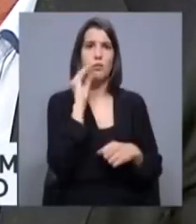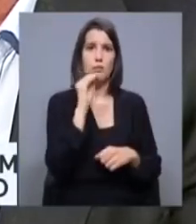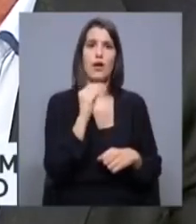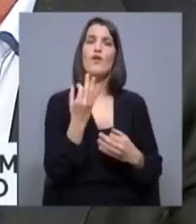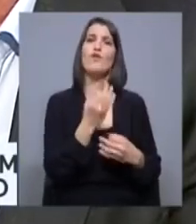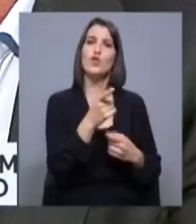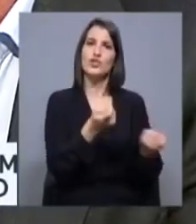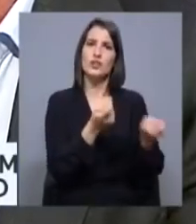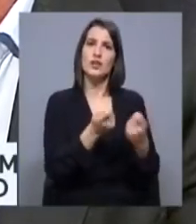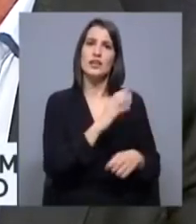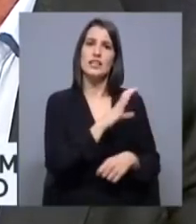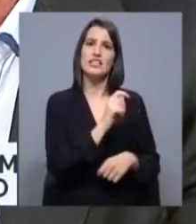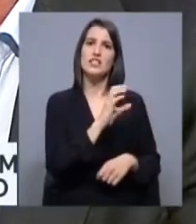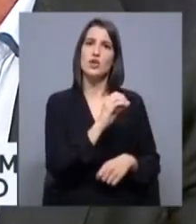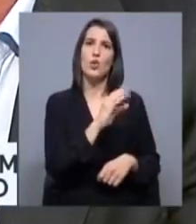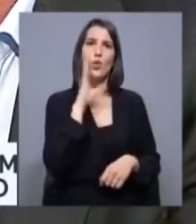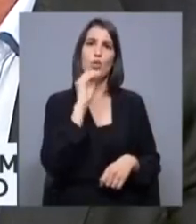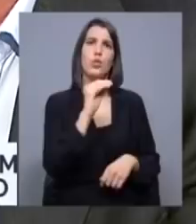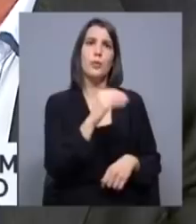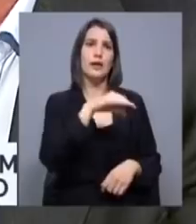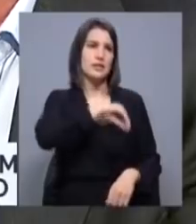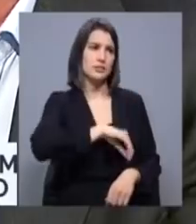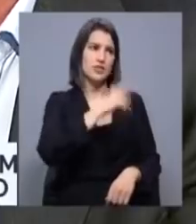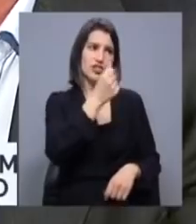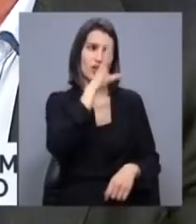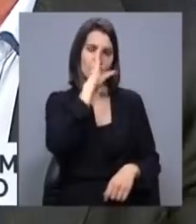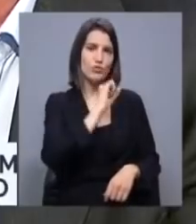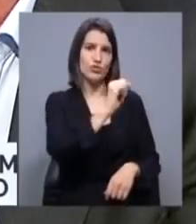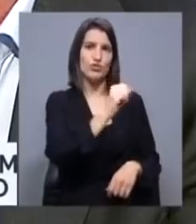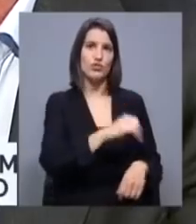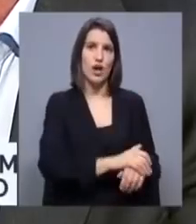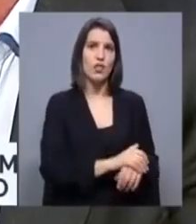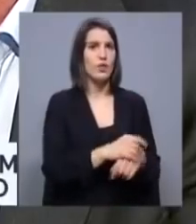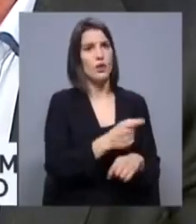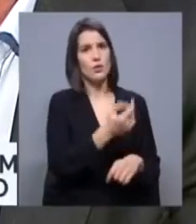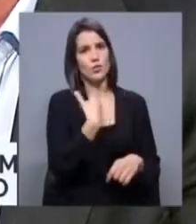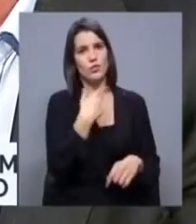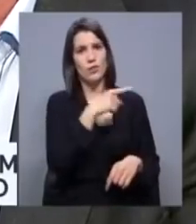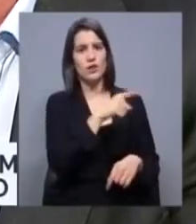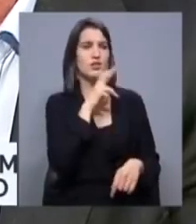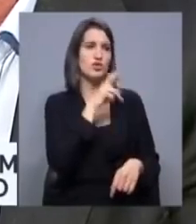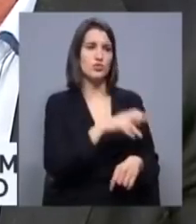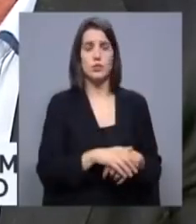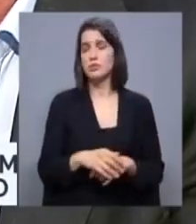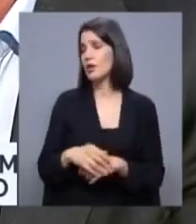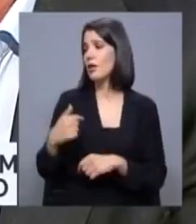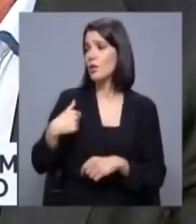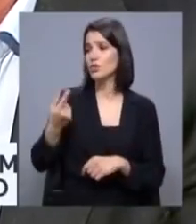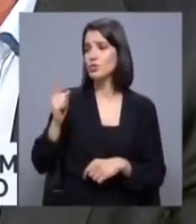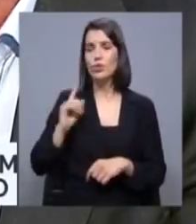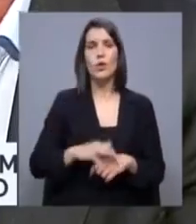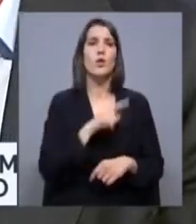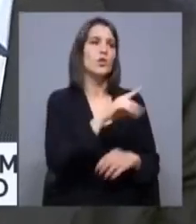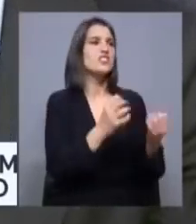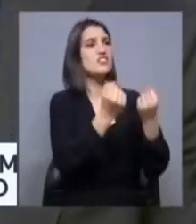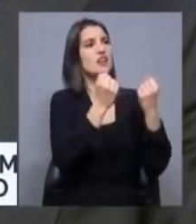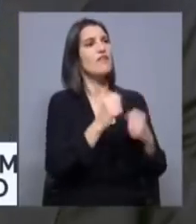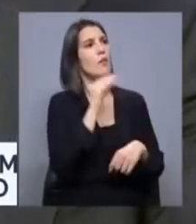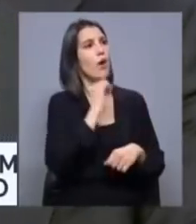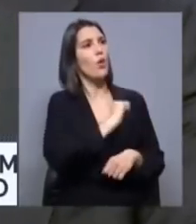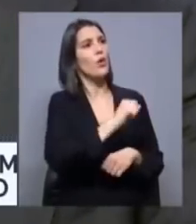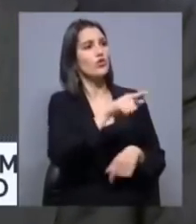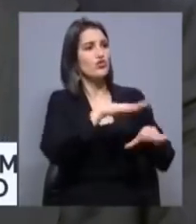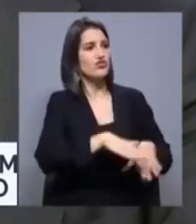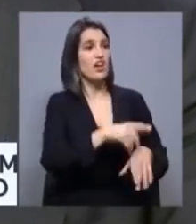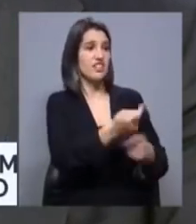vai como se fosse eu de um banco e recebi o dinheiro do estado que era força por causa que fica muito mal esse argumento Central mesmo conceito as contas salvar mas por si ou